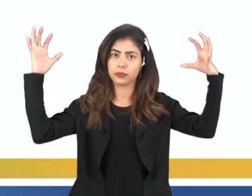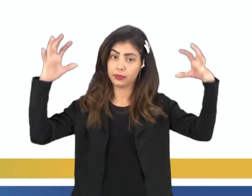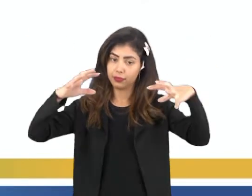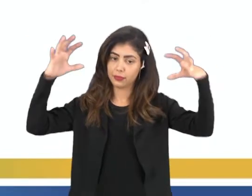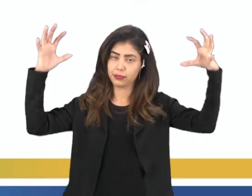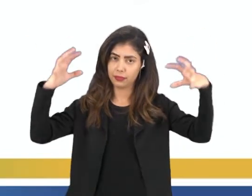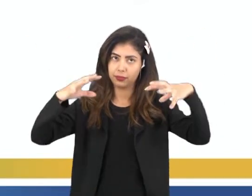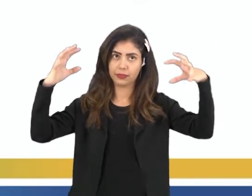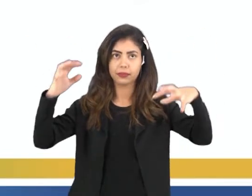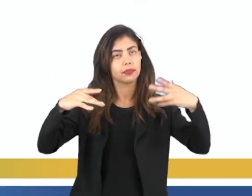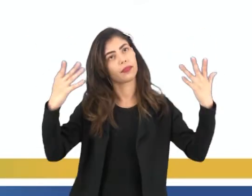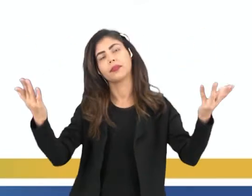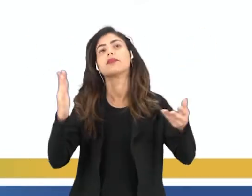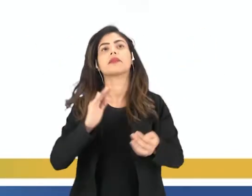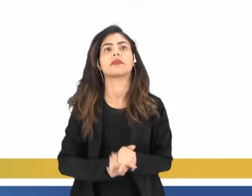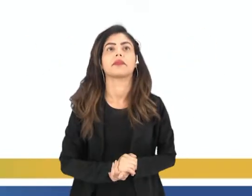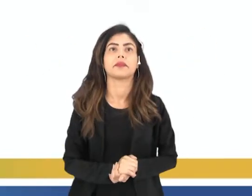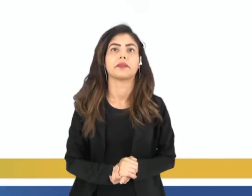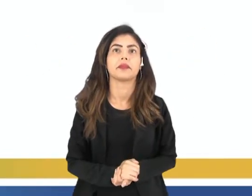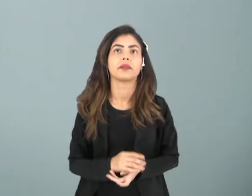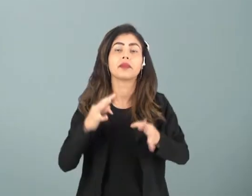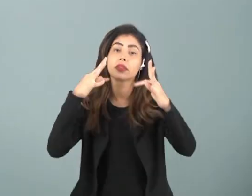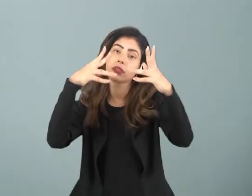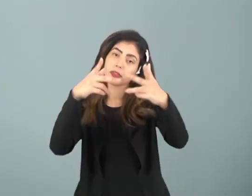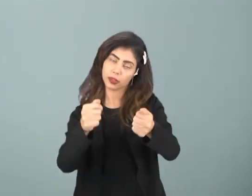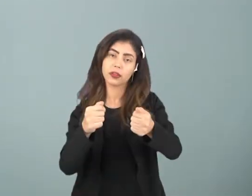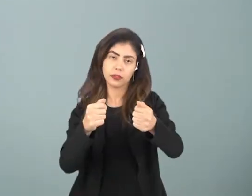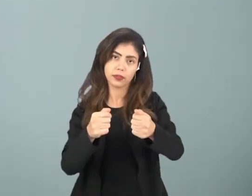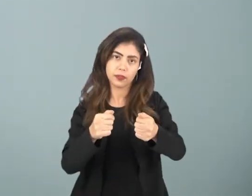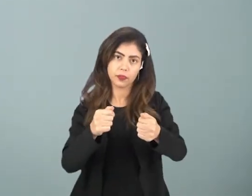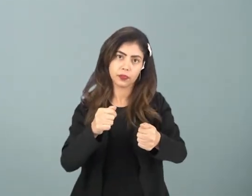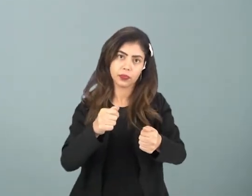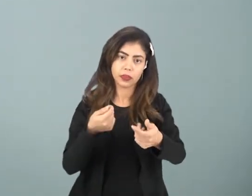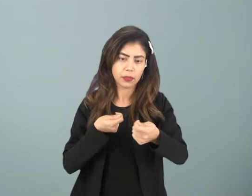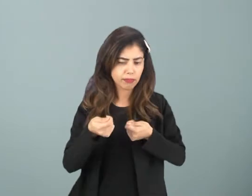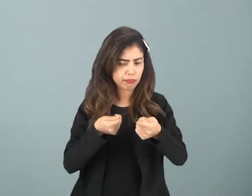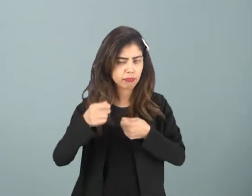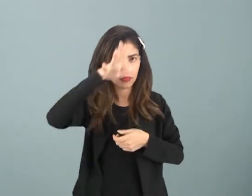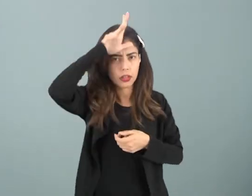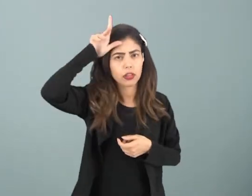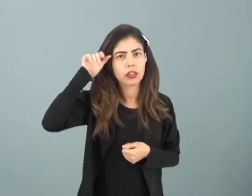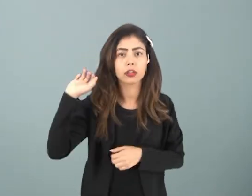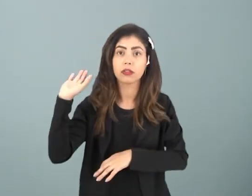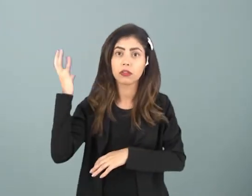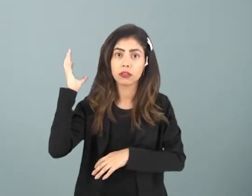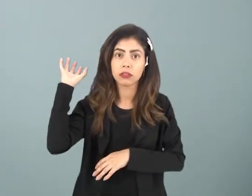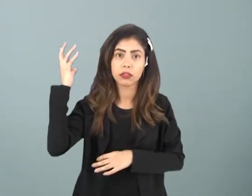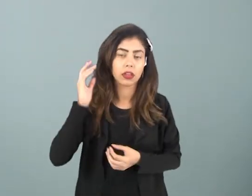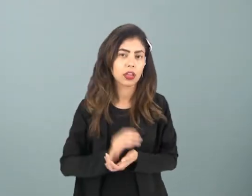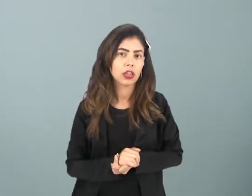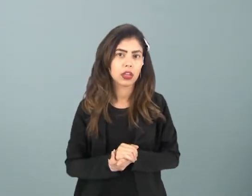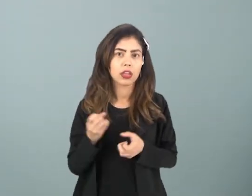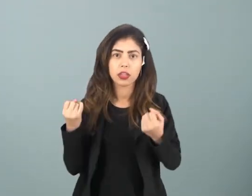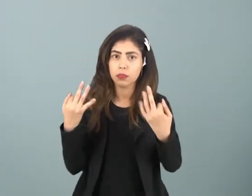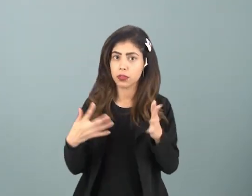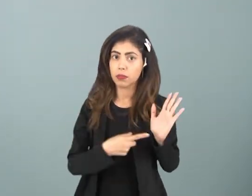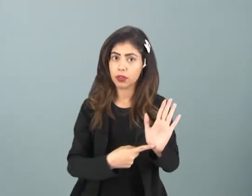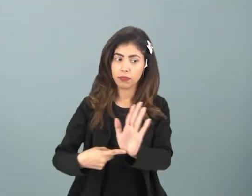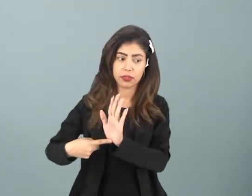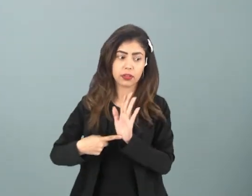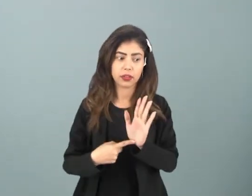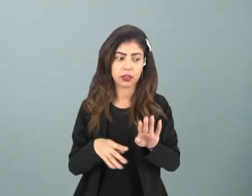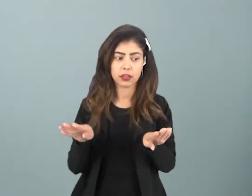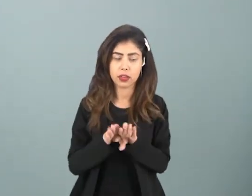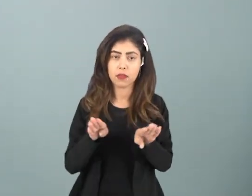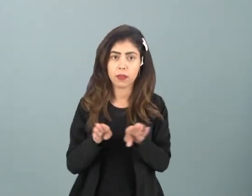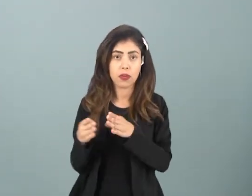rios voadores. Então, apesar de todo o bioma amazônico ter uma diversidade climática, eu quis dar então ênfase sobre